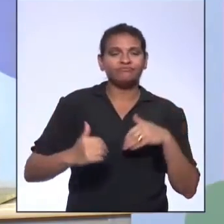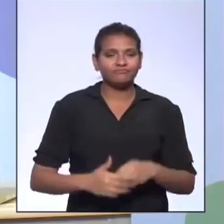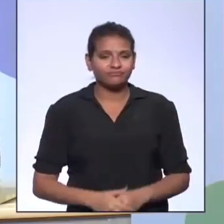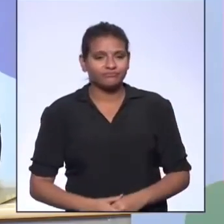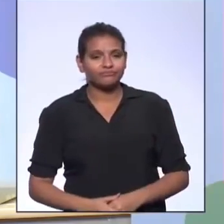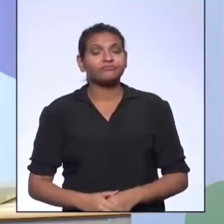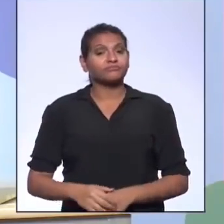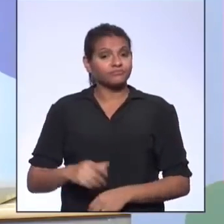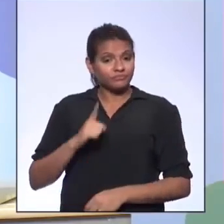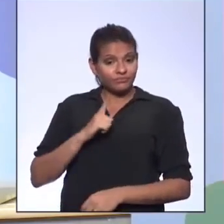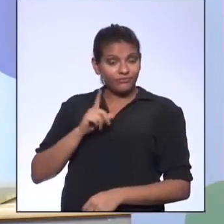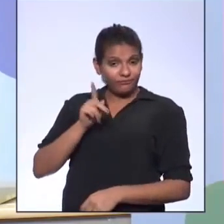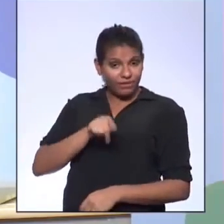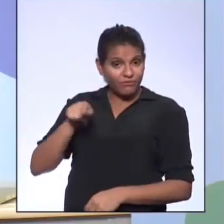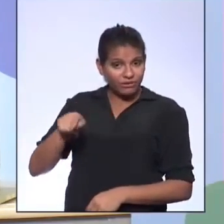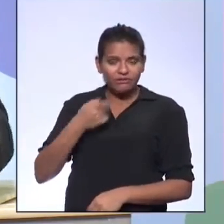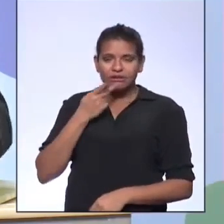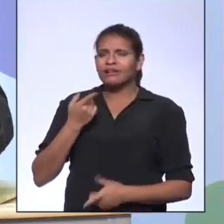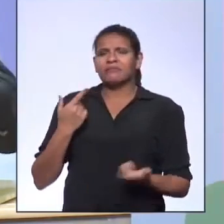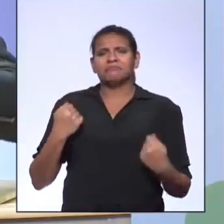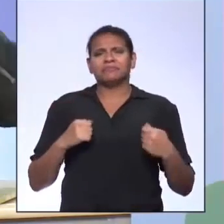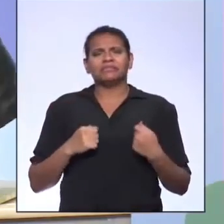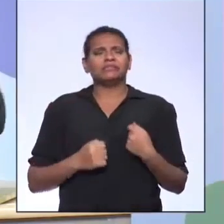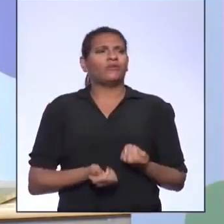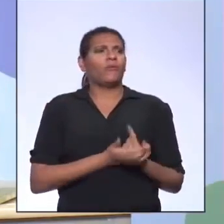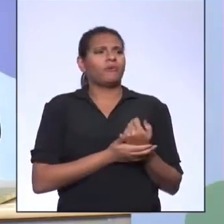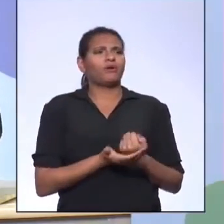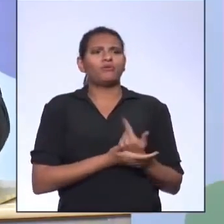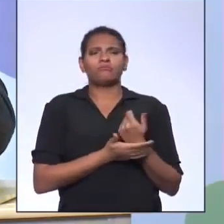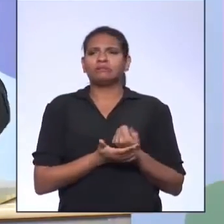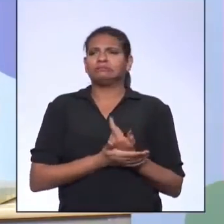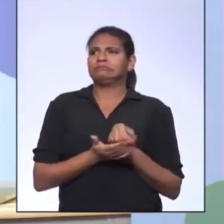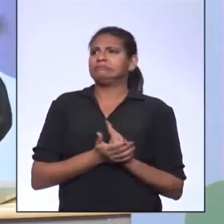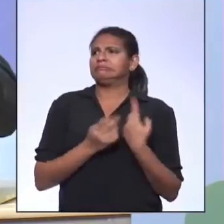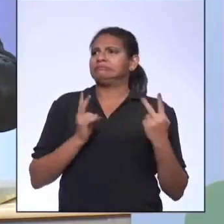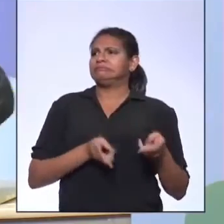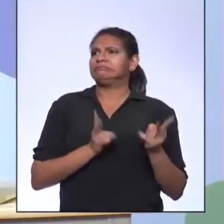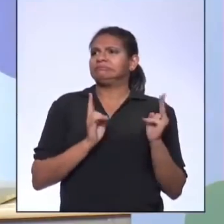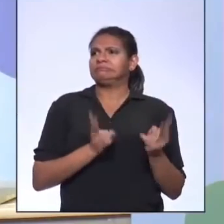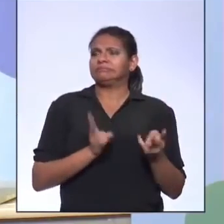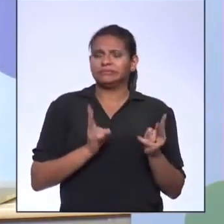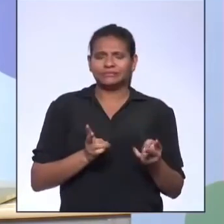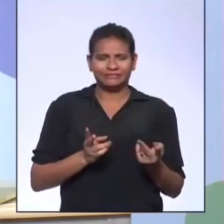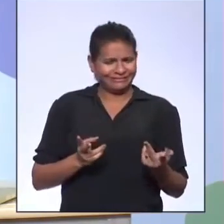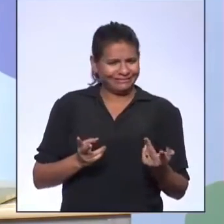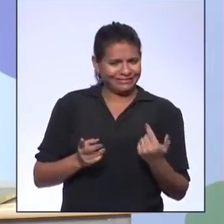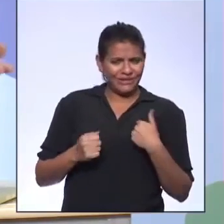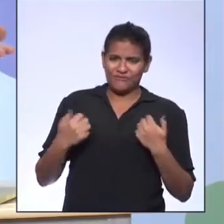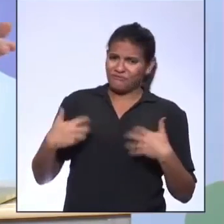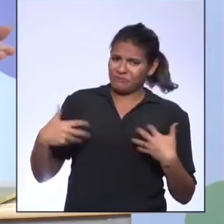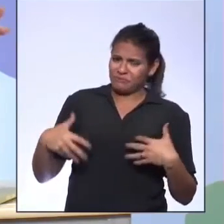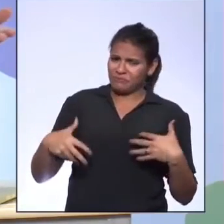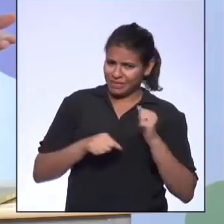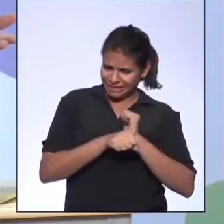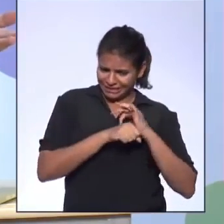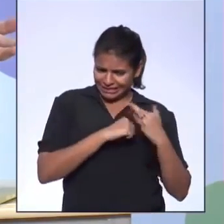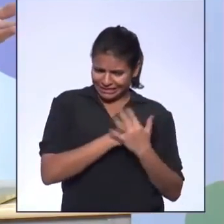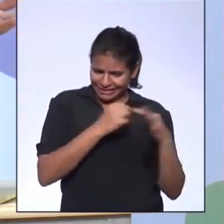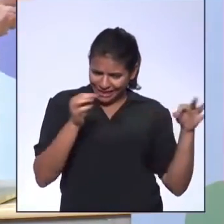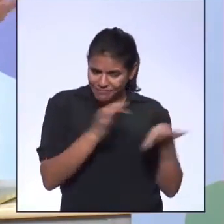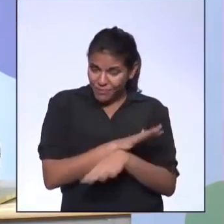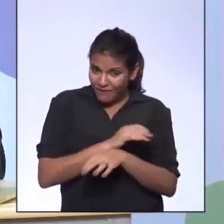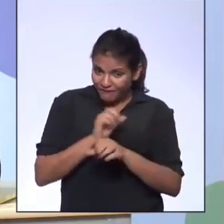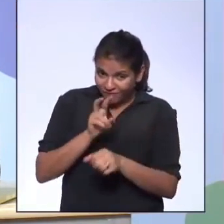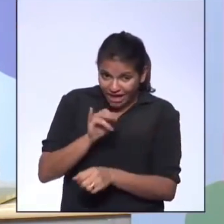dessa, professora, consumismo desnecessário. Será que mesmo após a pandemia o povo vai continuar nesse consumismo? É uma